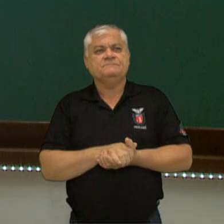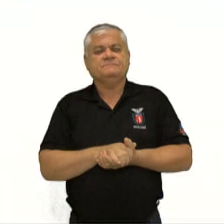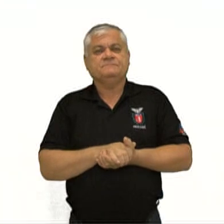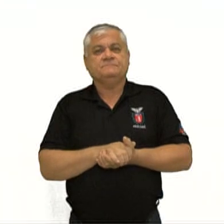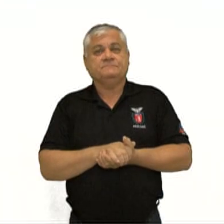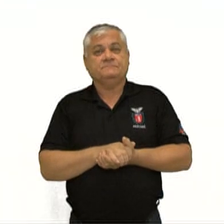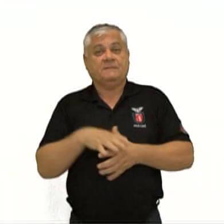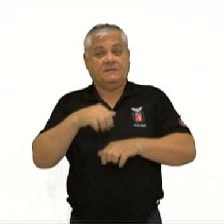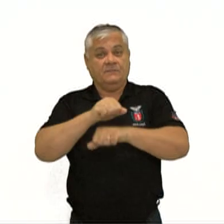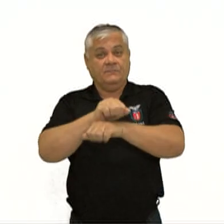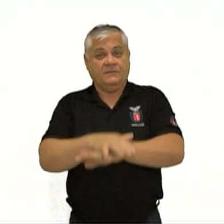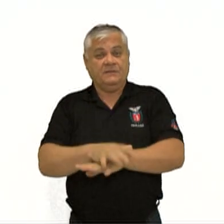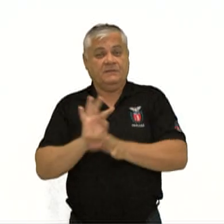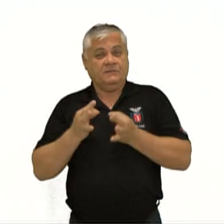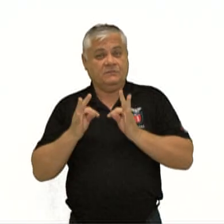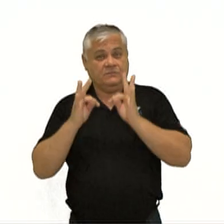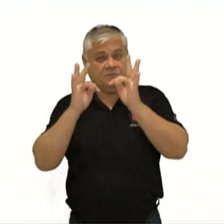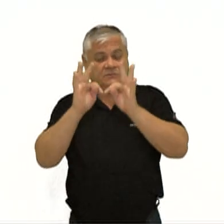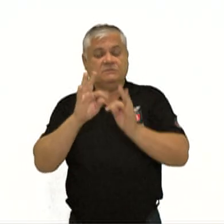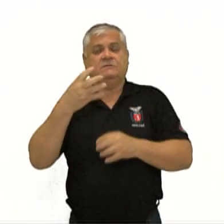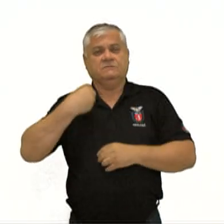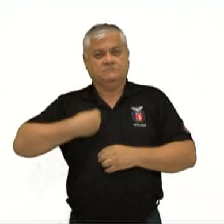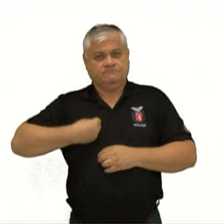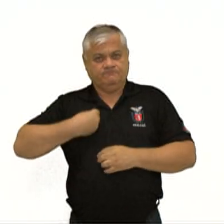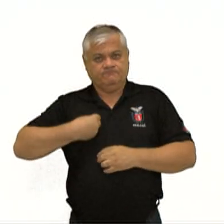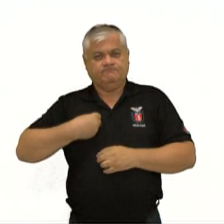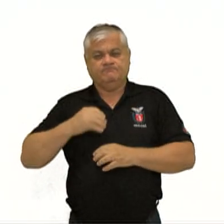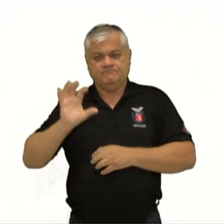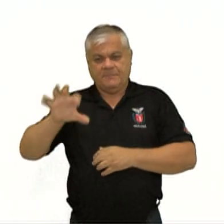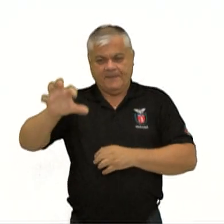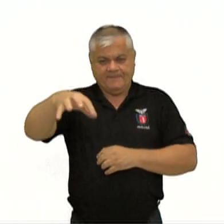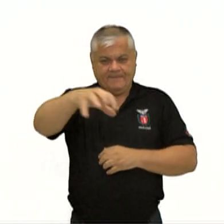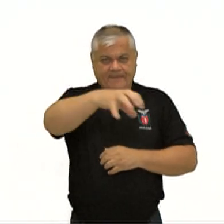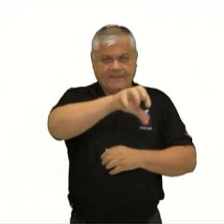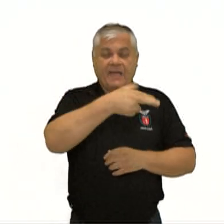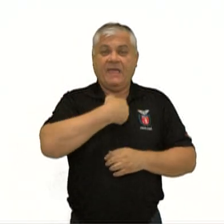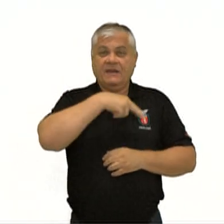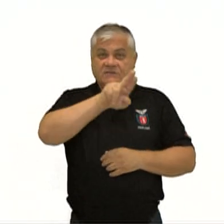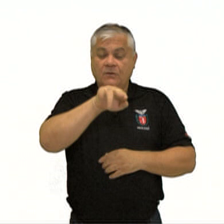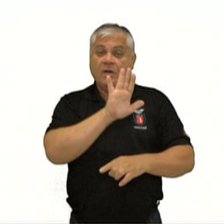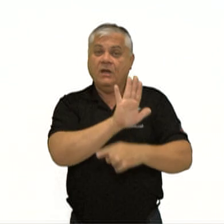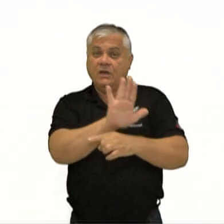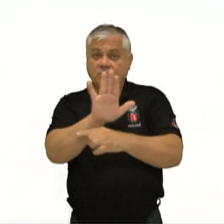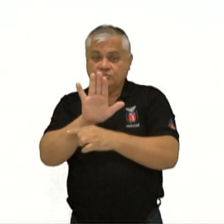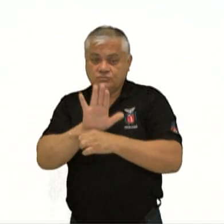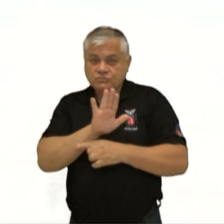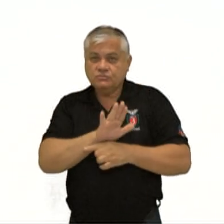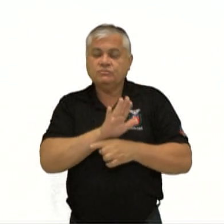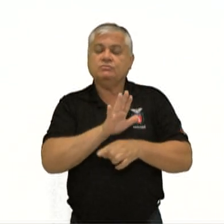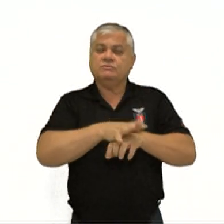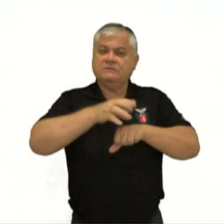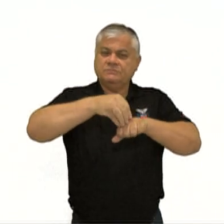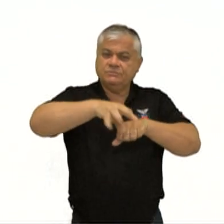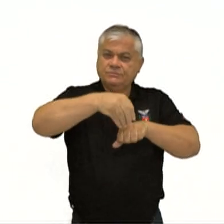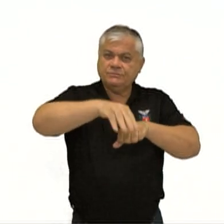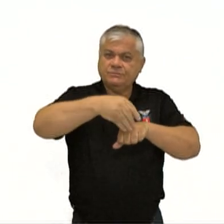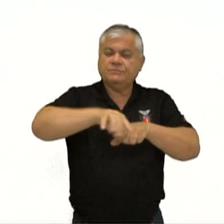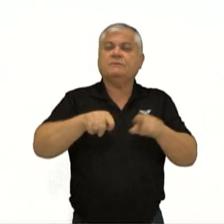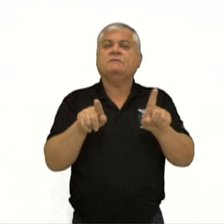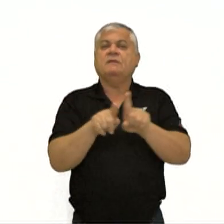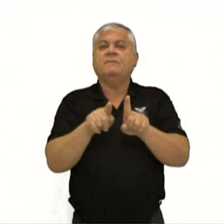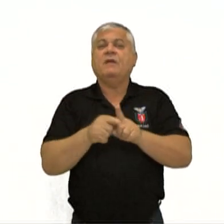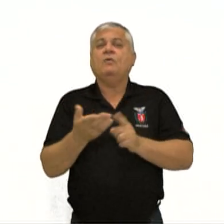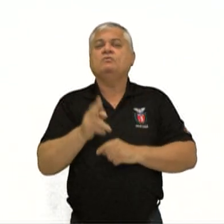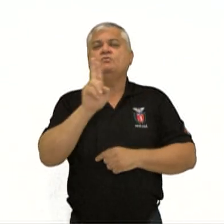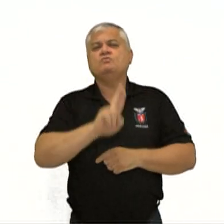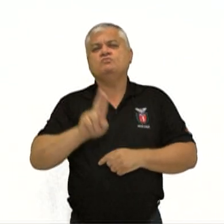mídias, as tecnologias estão presentes nas organizações religiosas, favorecem a difusão dos conhecimentos, mas atualmente